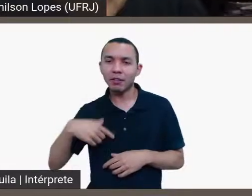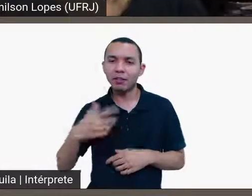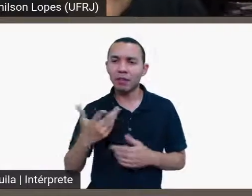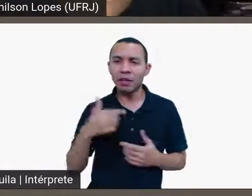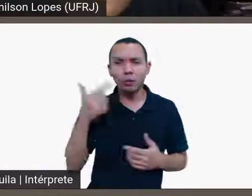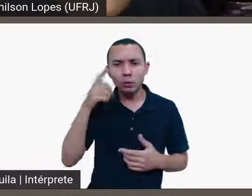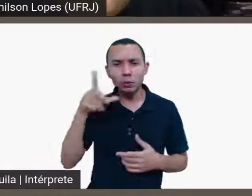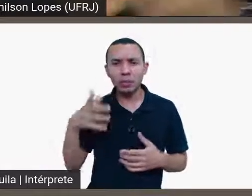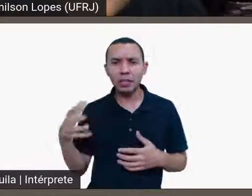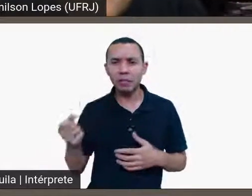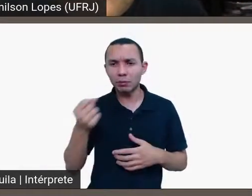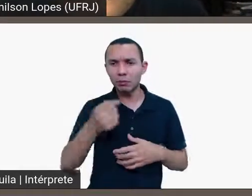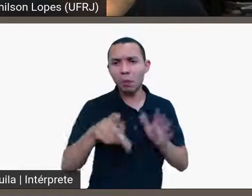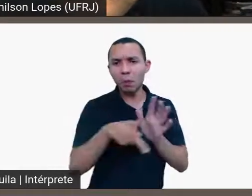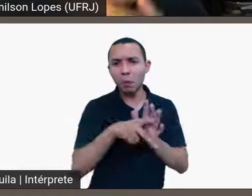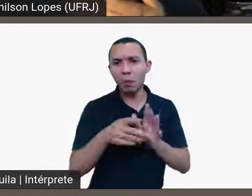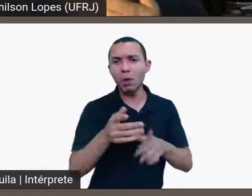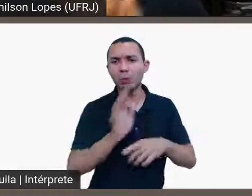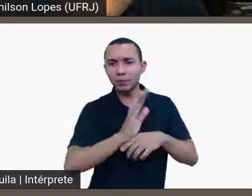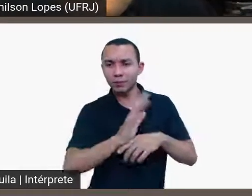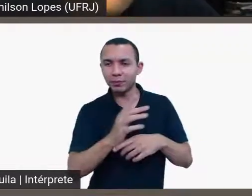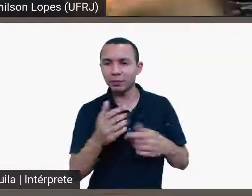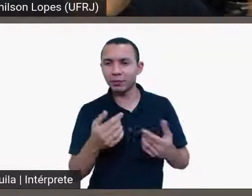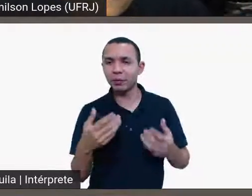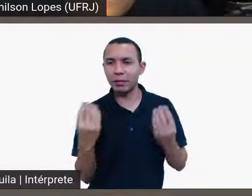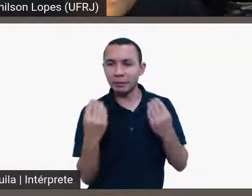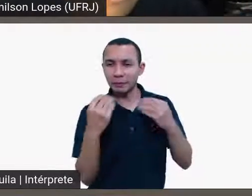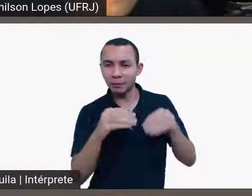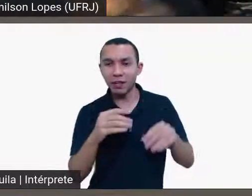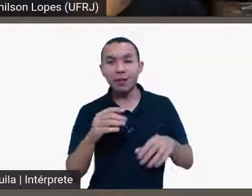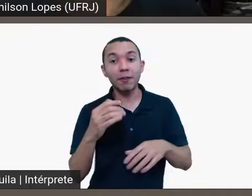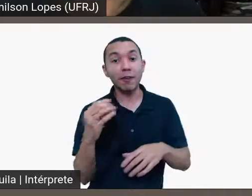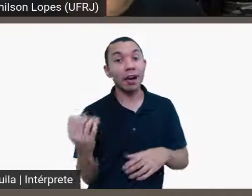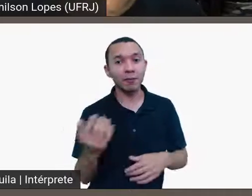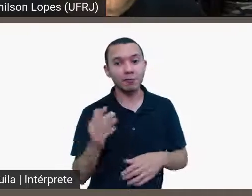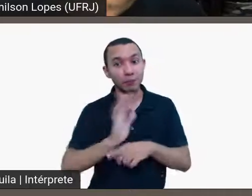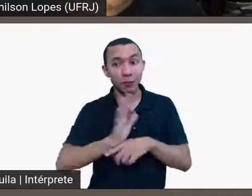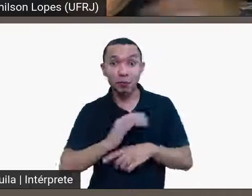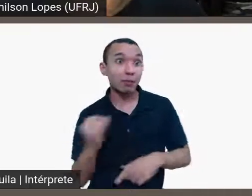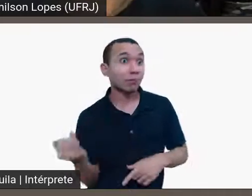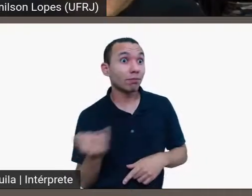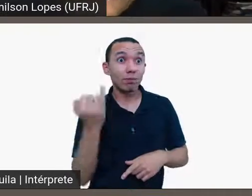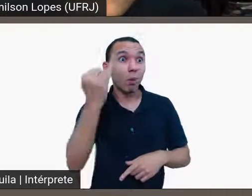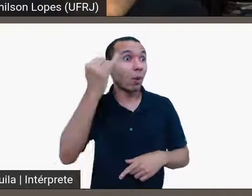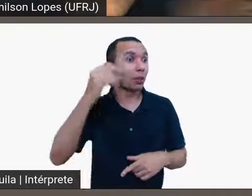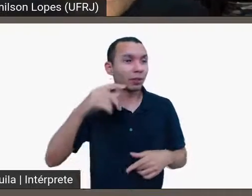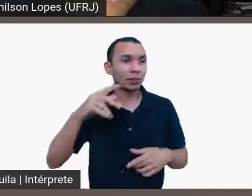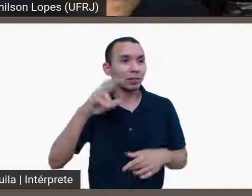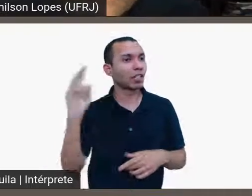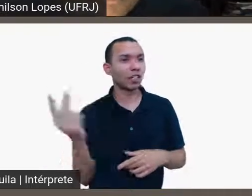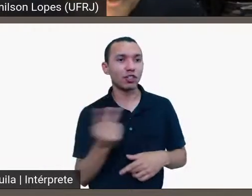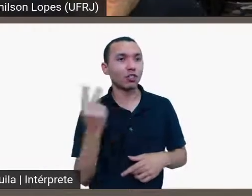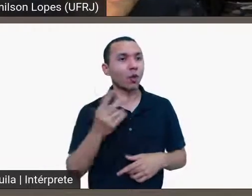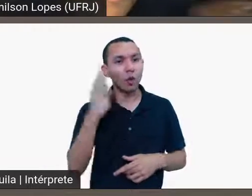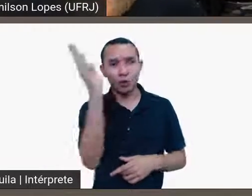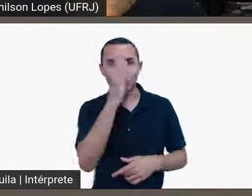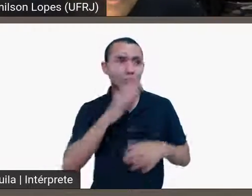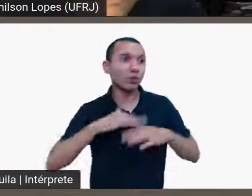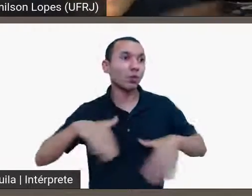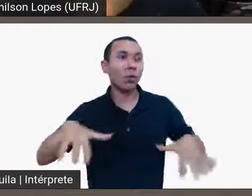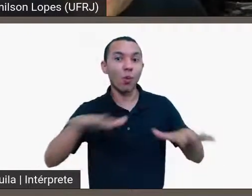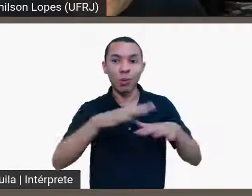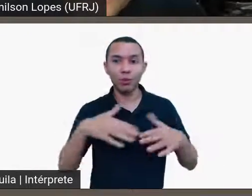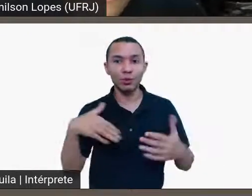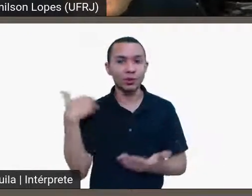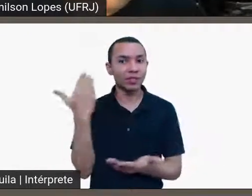né, na cinematografia, na cinefilia, né, como o filme mais importante da história do cinema brasileiro. Essas listas são sempre muito discutíveis,